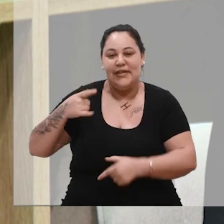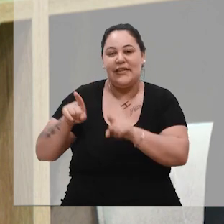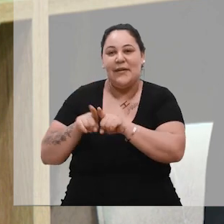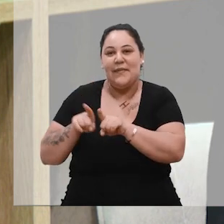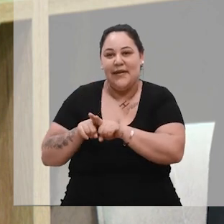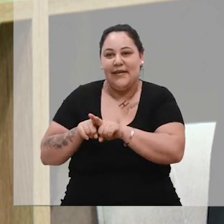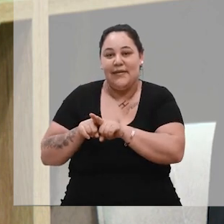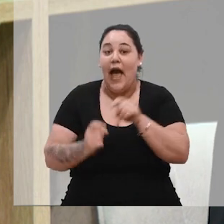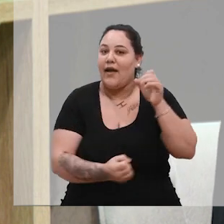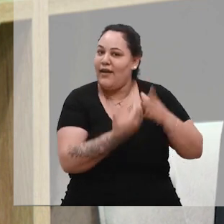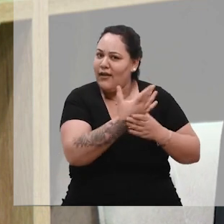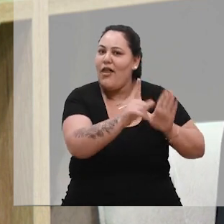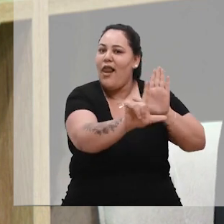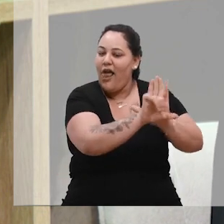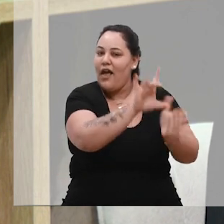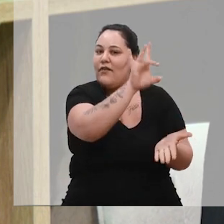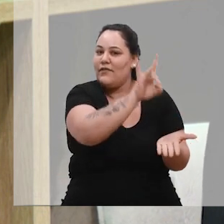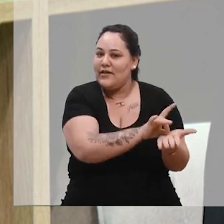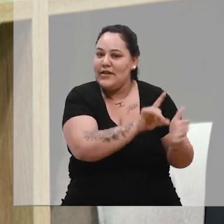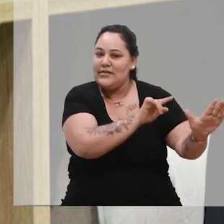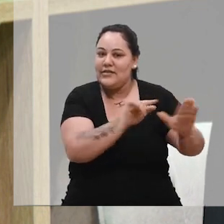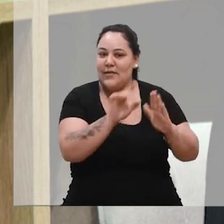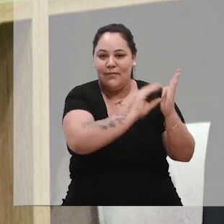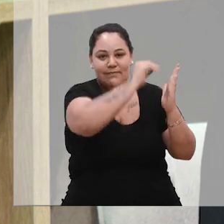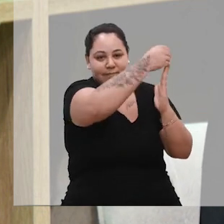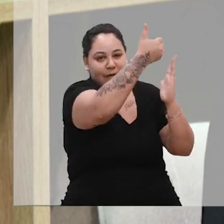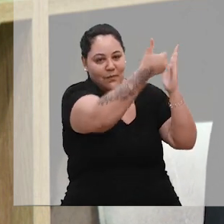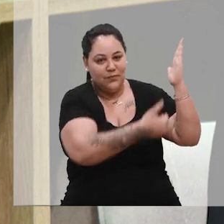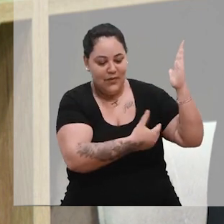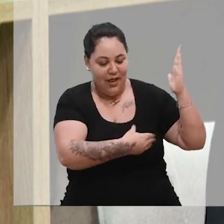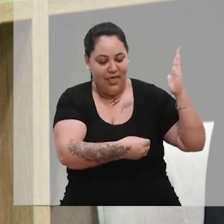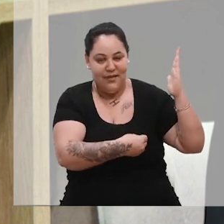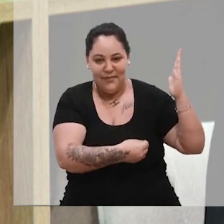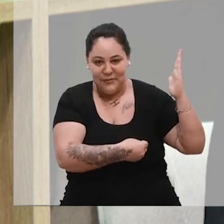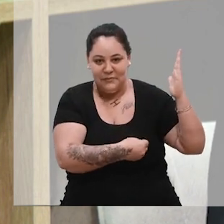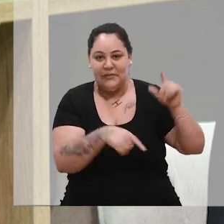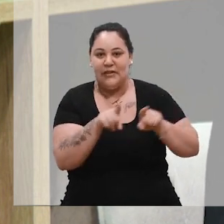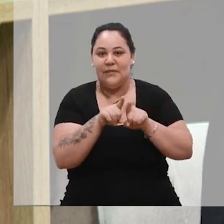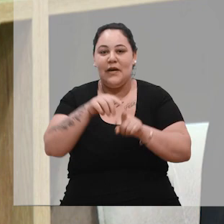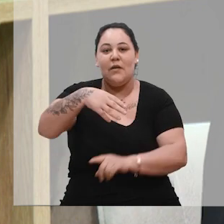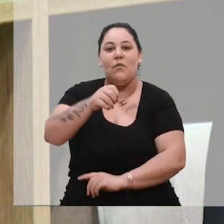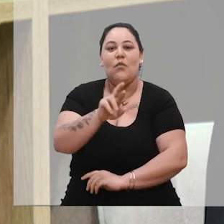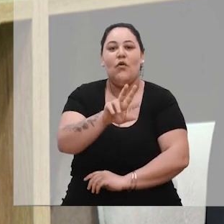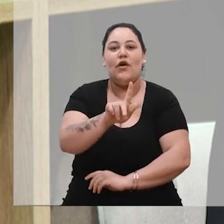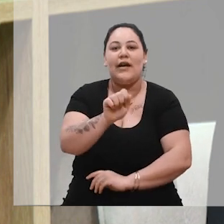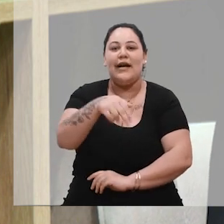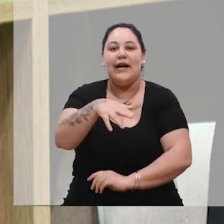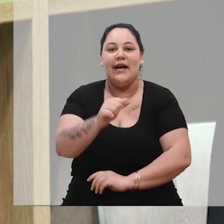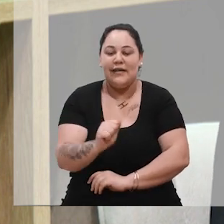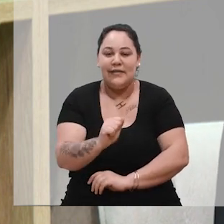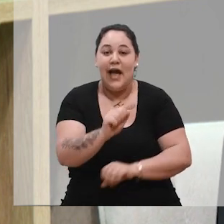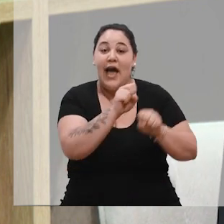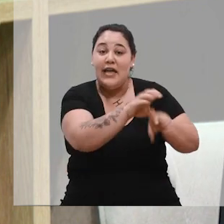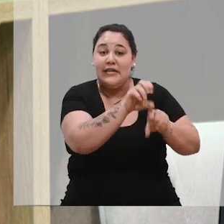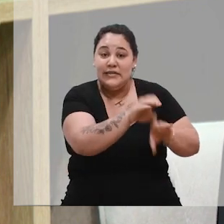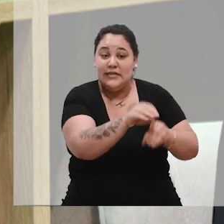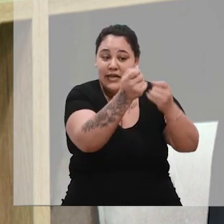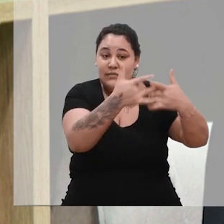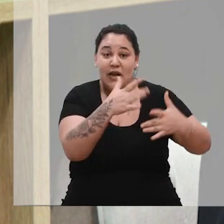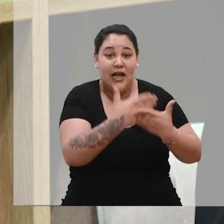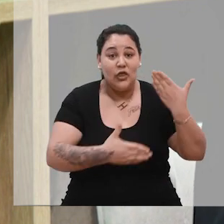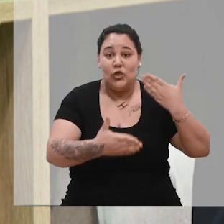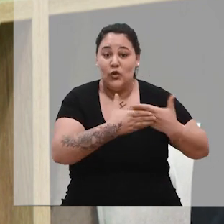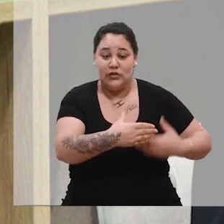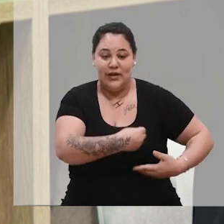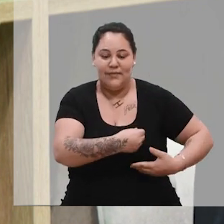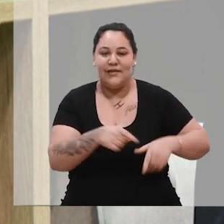Marisol Santos, autora da lei que institui a Semana Municipal de Aleitamento Materno, Morgana Zago Melo, consultora em aleitamento